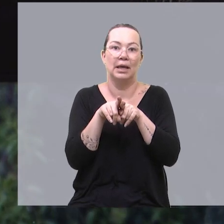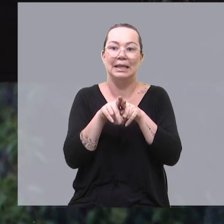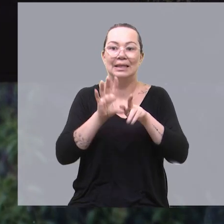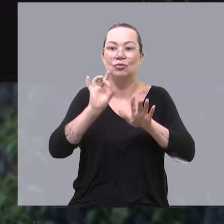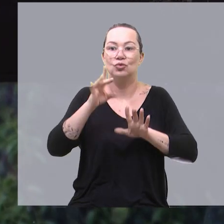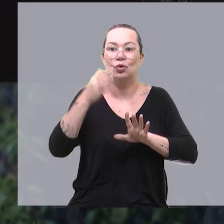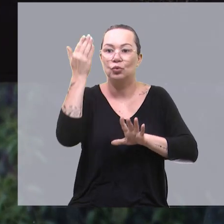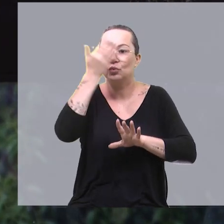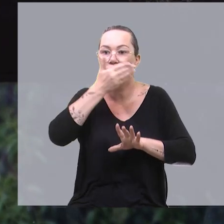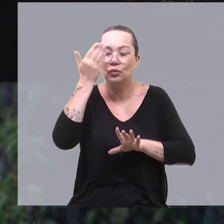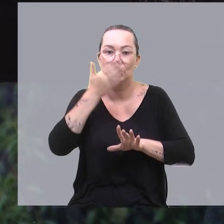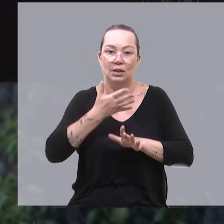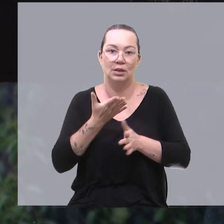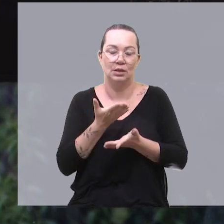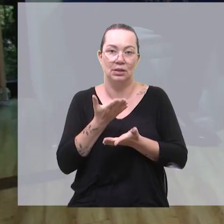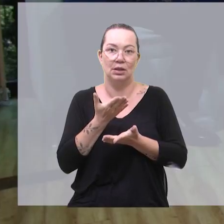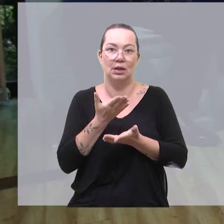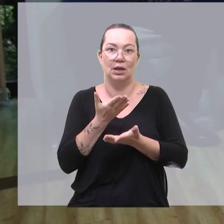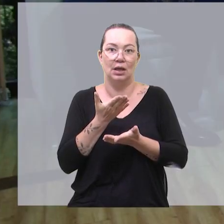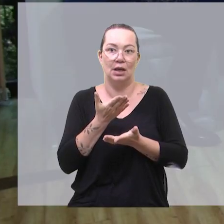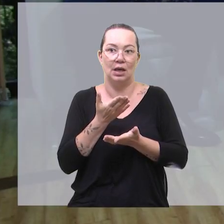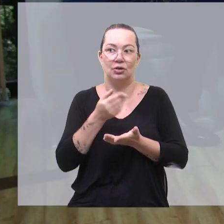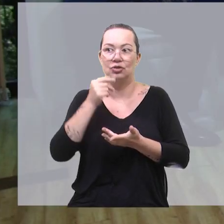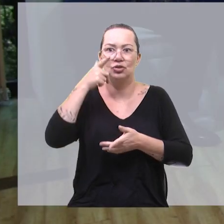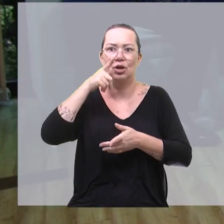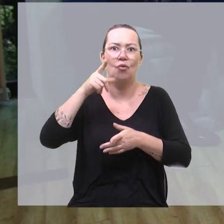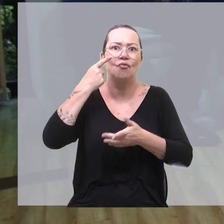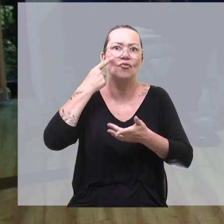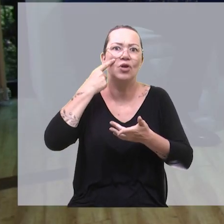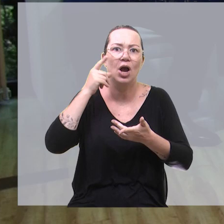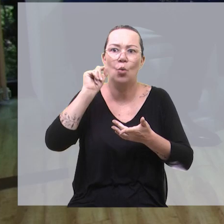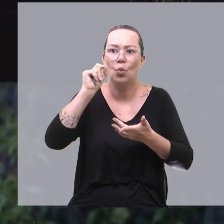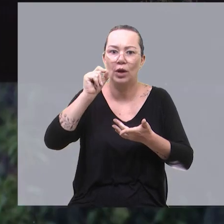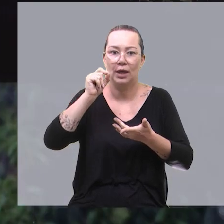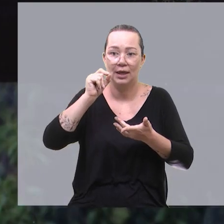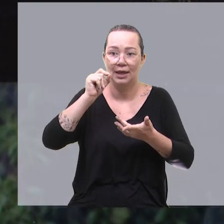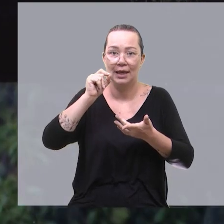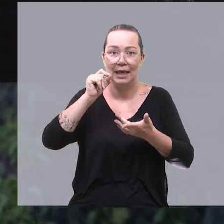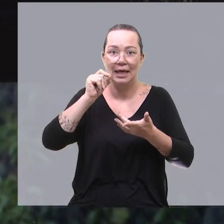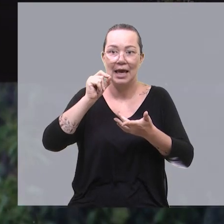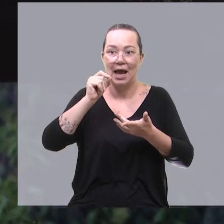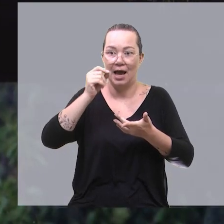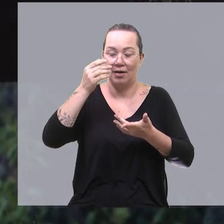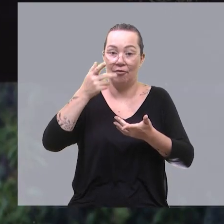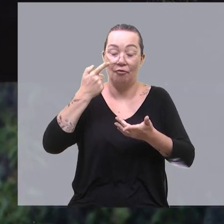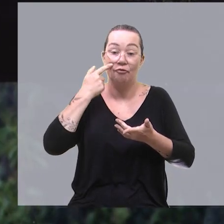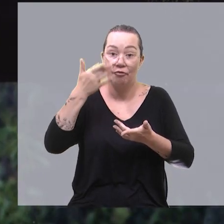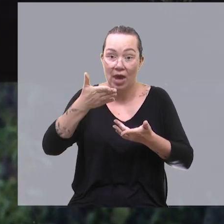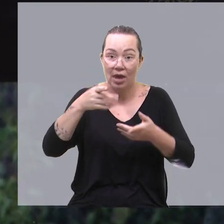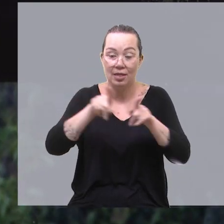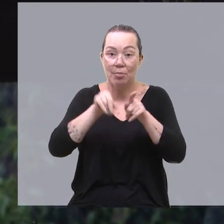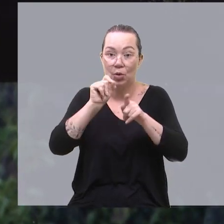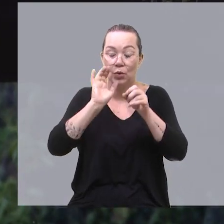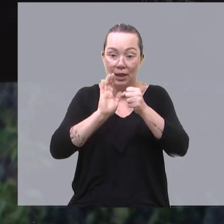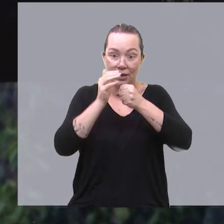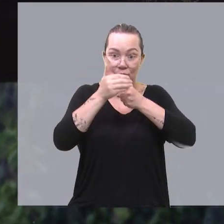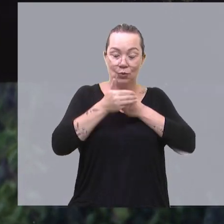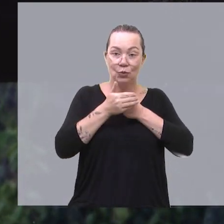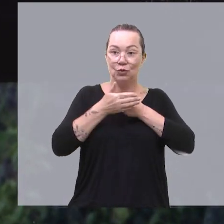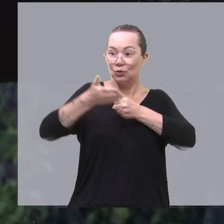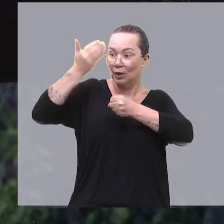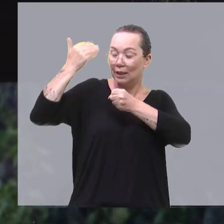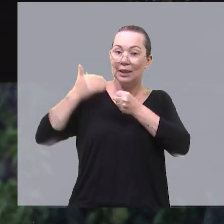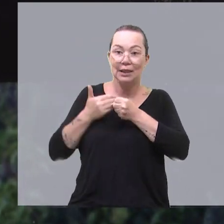dessa invisibilidade. A gente não enxerga o concreto e não enxerga o que está escondido, né, ali.